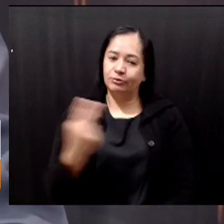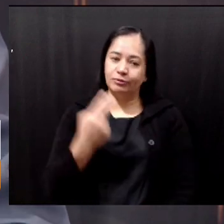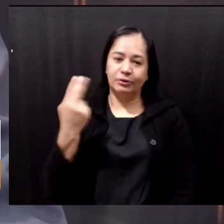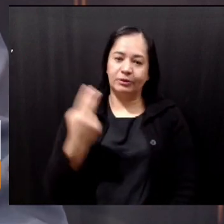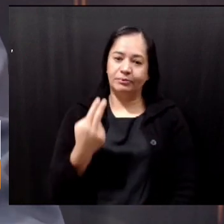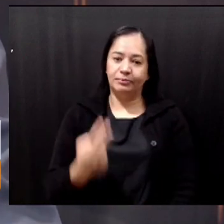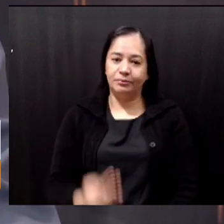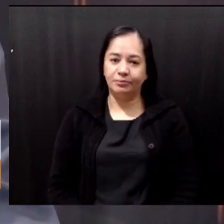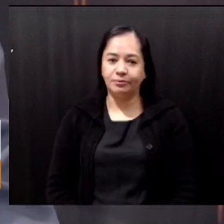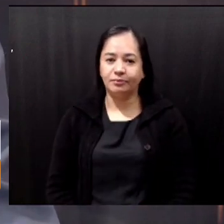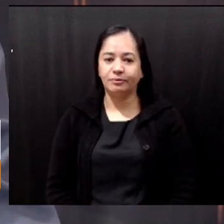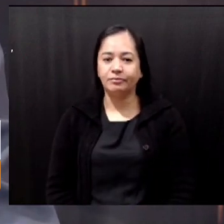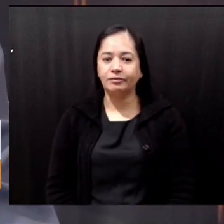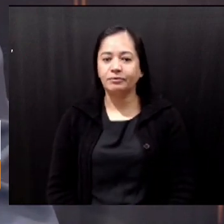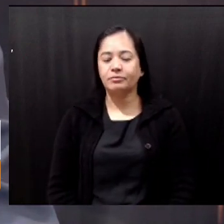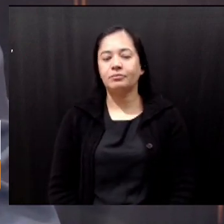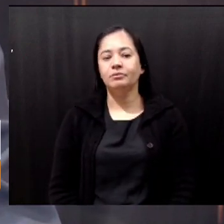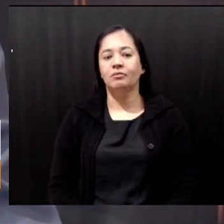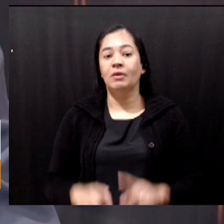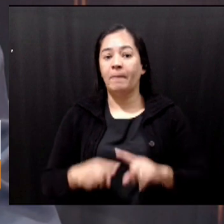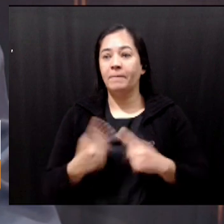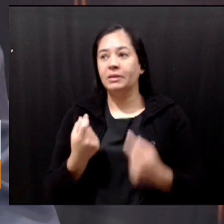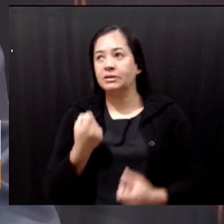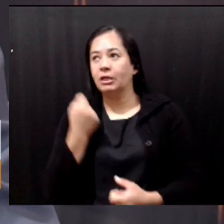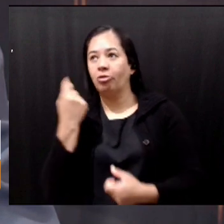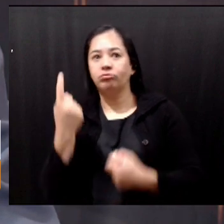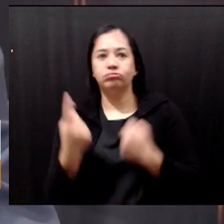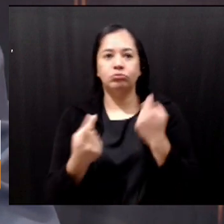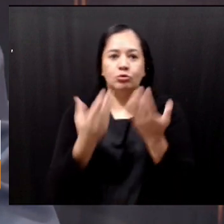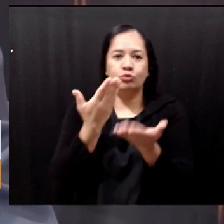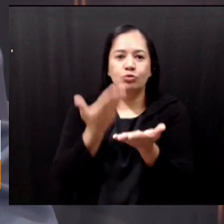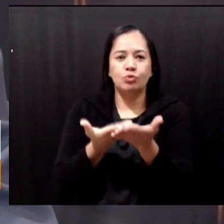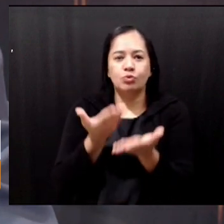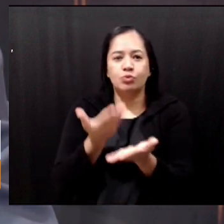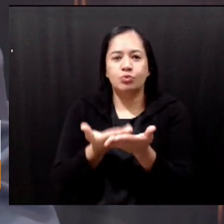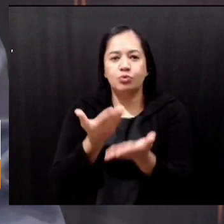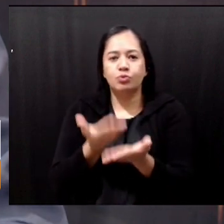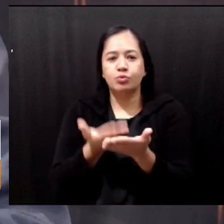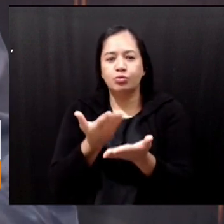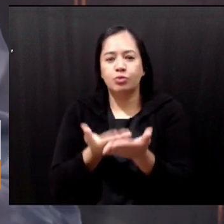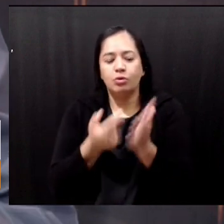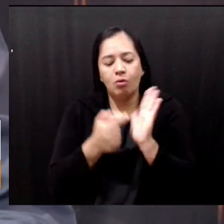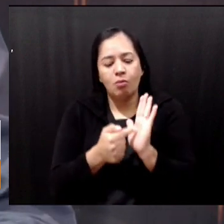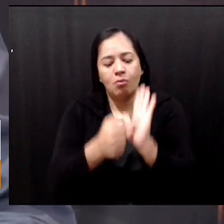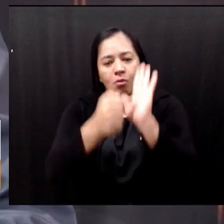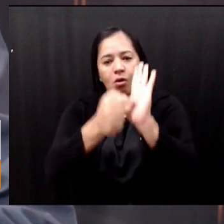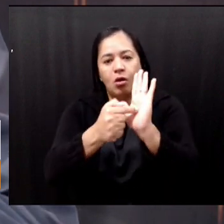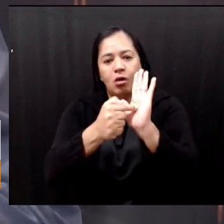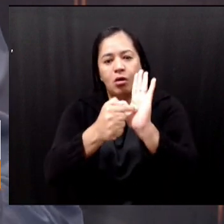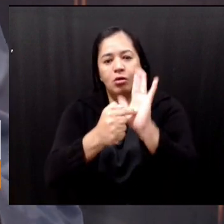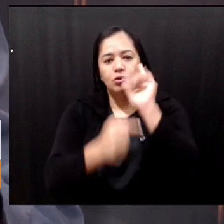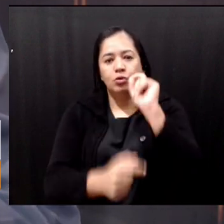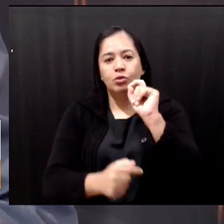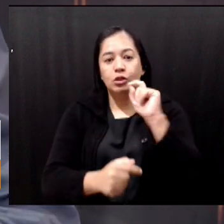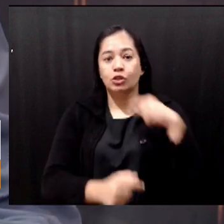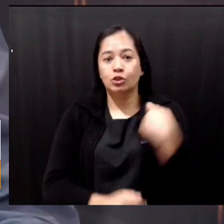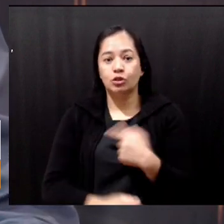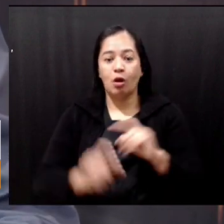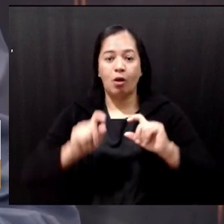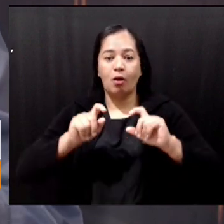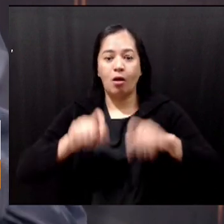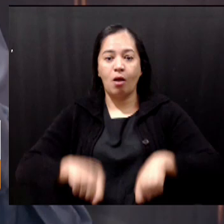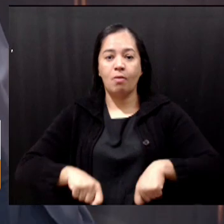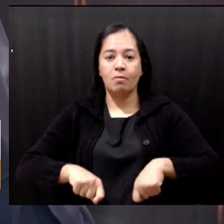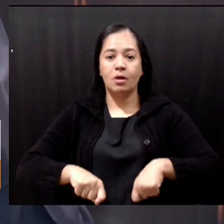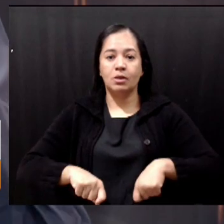Mas tem estudos que mostram, né, que a gente tem ali uma capacidade, e aí eu volto a